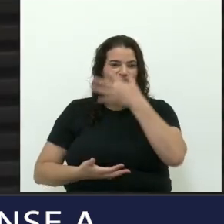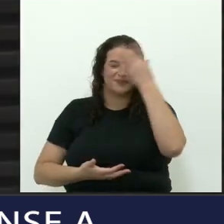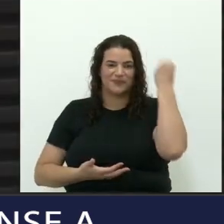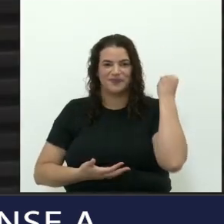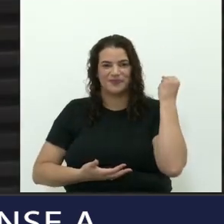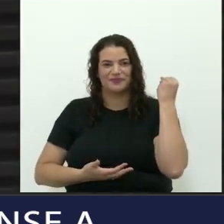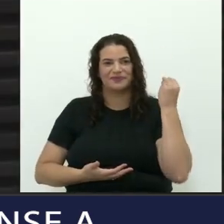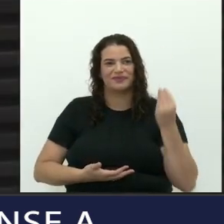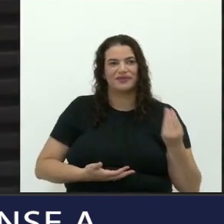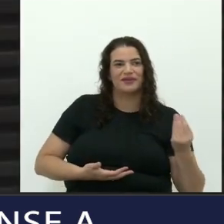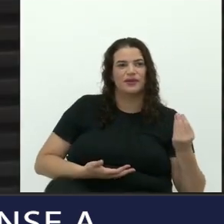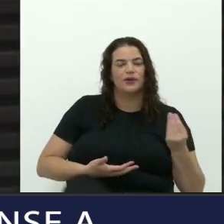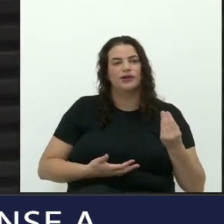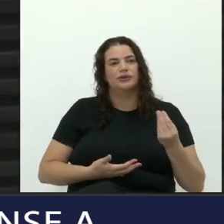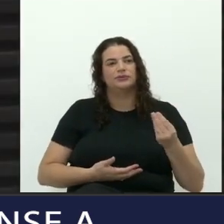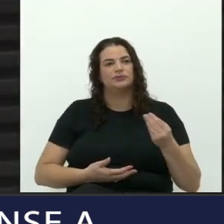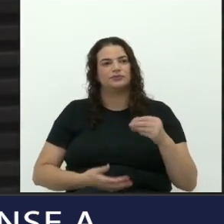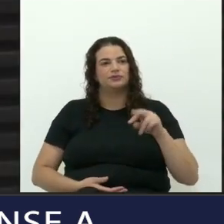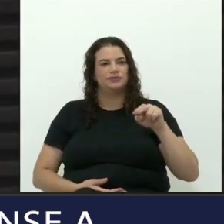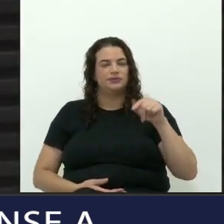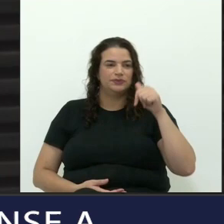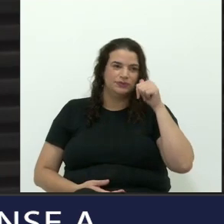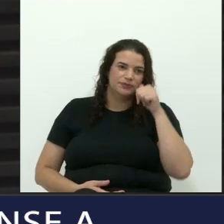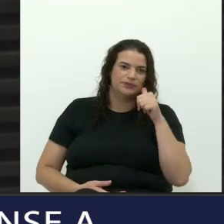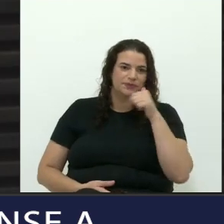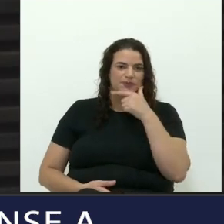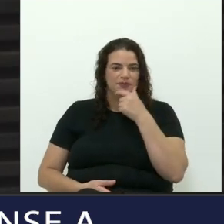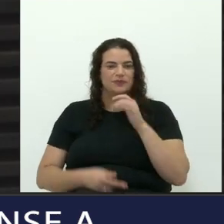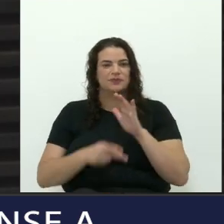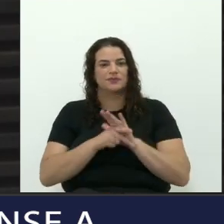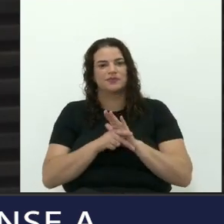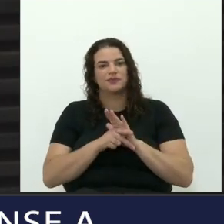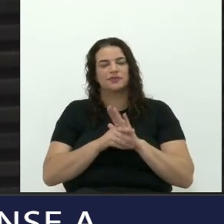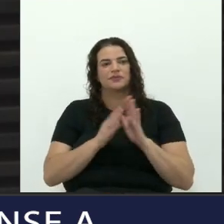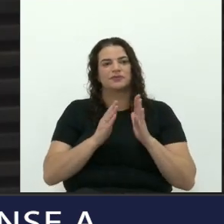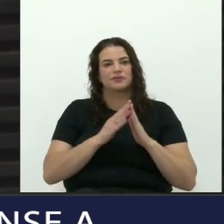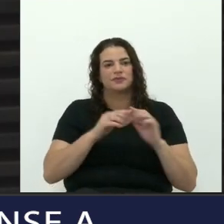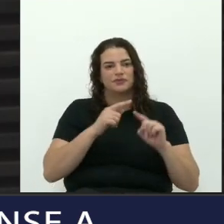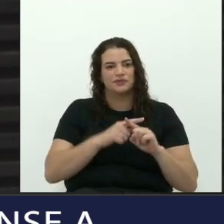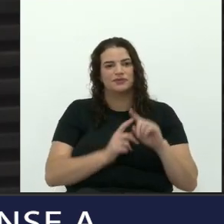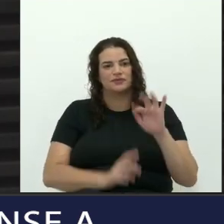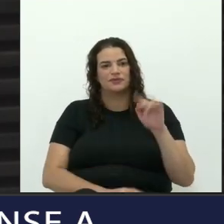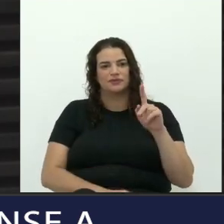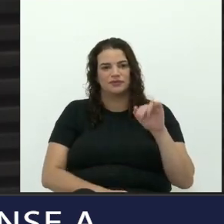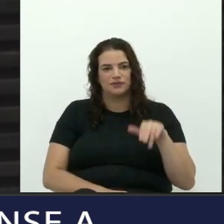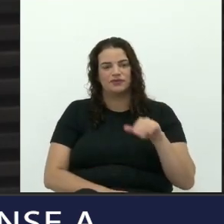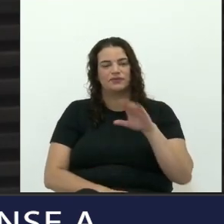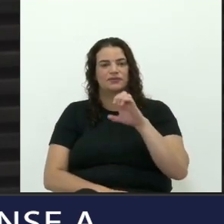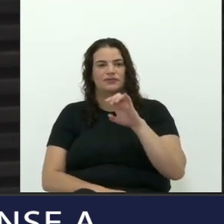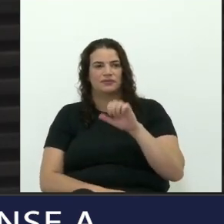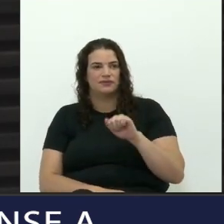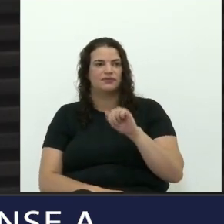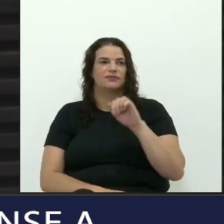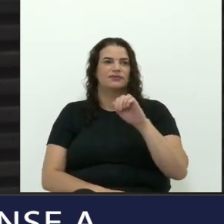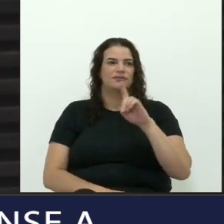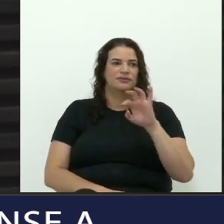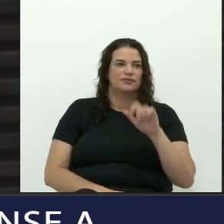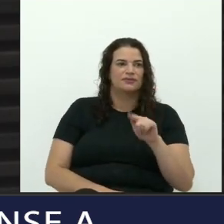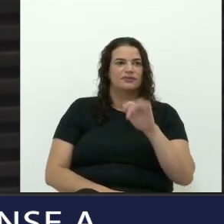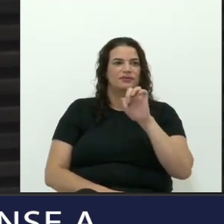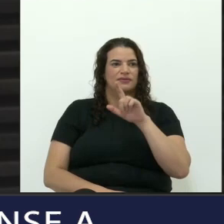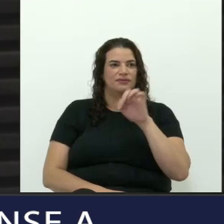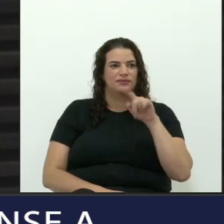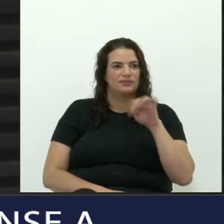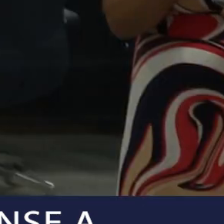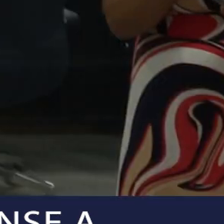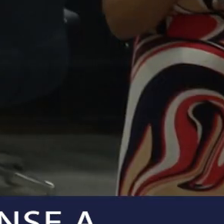Mesquita recebeu o título de cidadã guarulhense. Natural do Recife, ela chegou com 6 anos ao município. Em Guarulhos, atuou